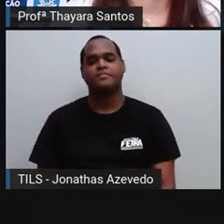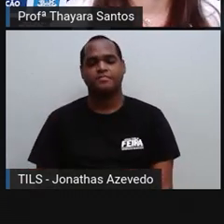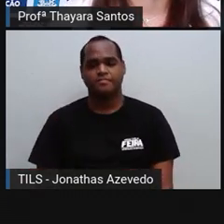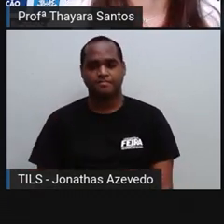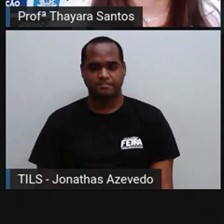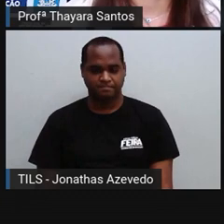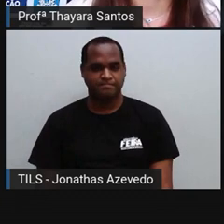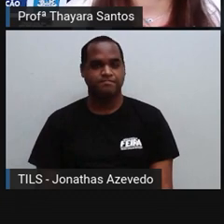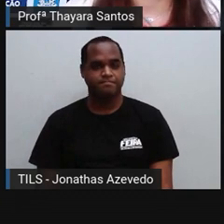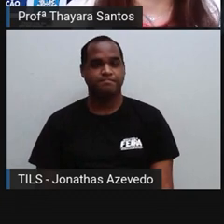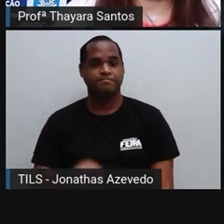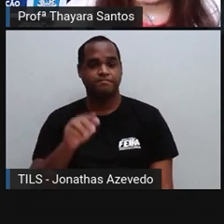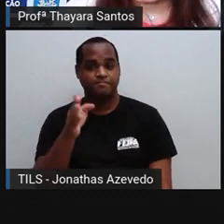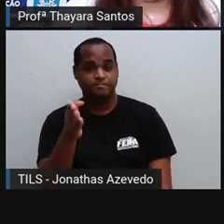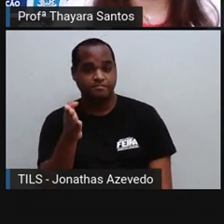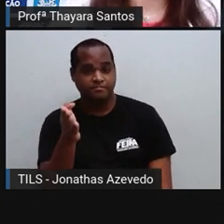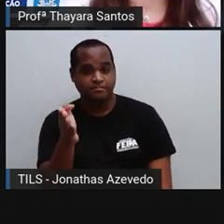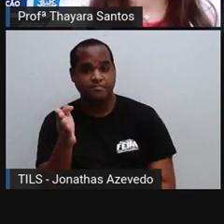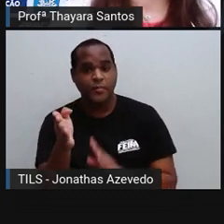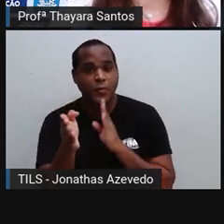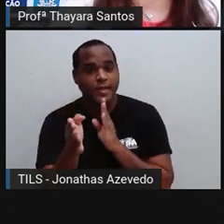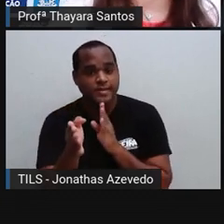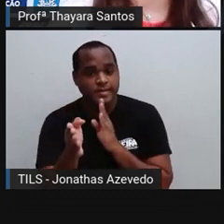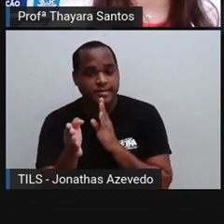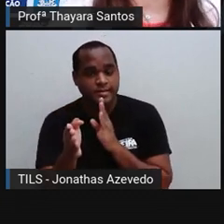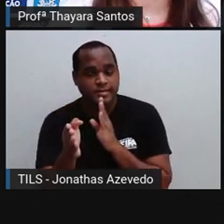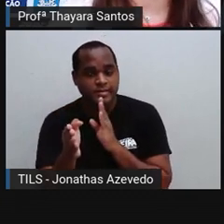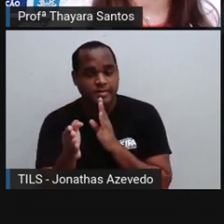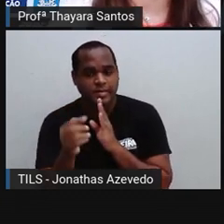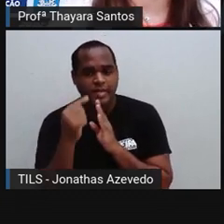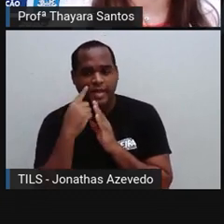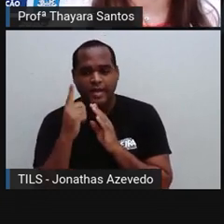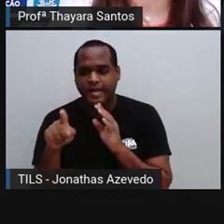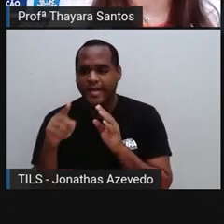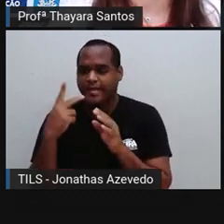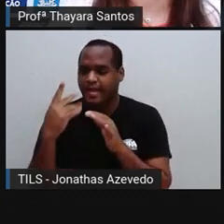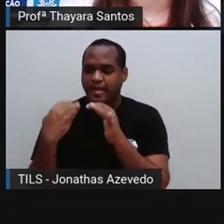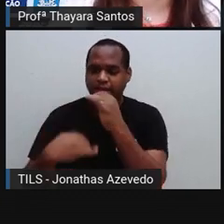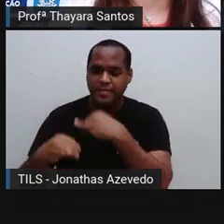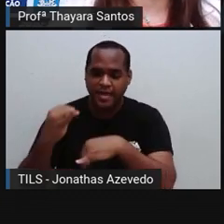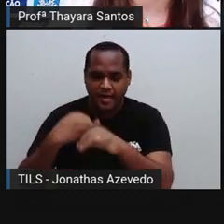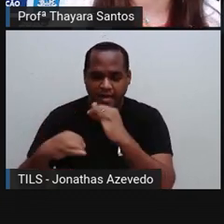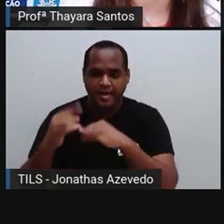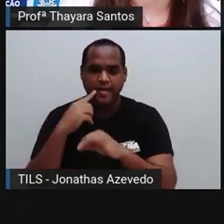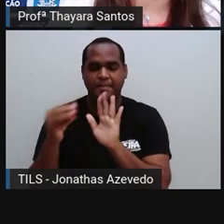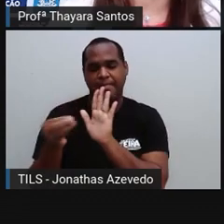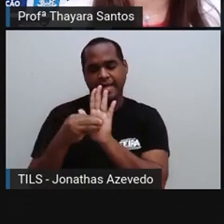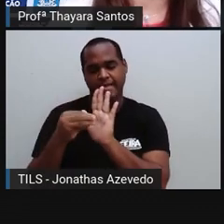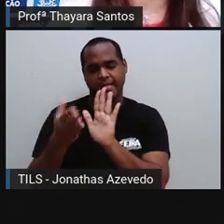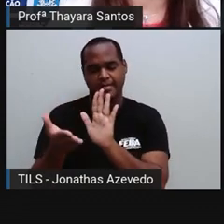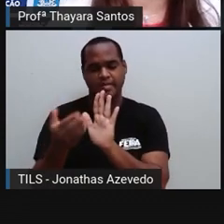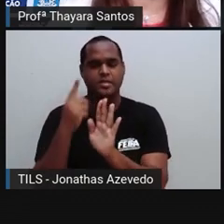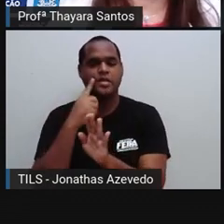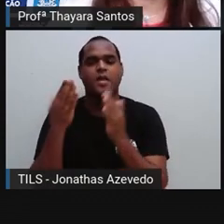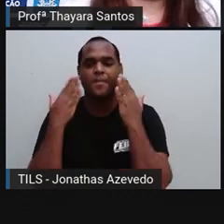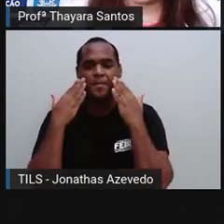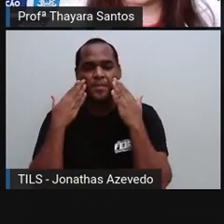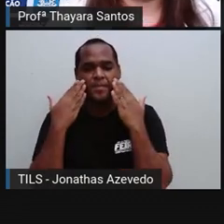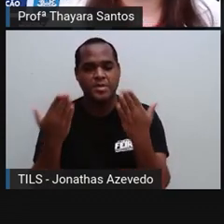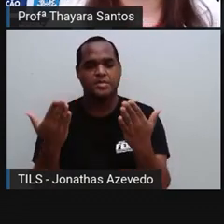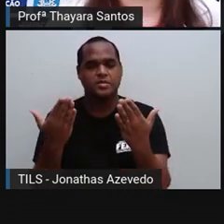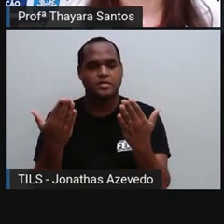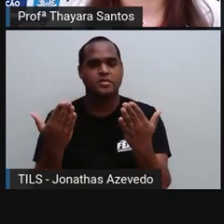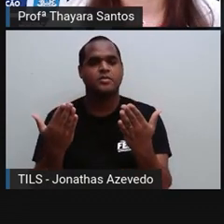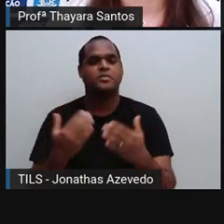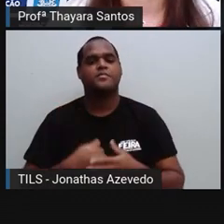Aqui está a anfetamina, só para vocês conhecerem. Isso aqui é a fórmula molecular dela e aqui como é que ela se apresenta na forma comercial.